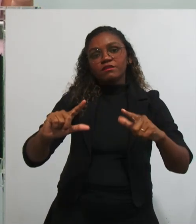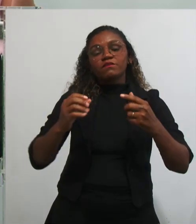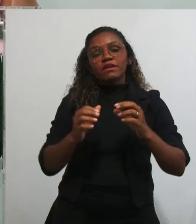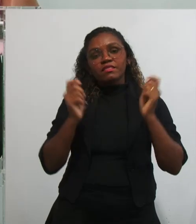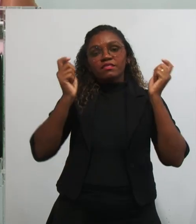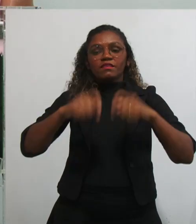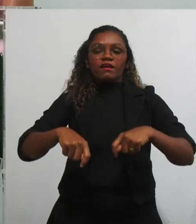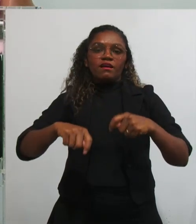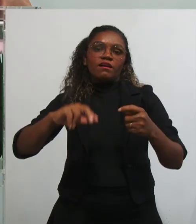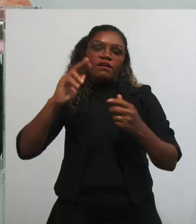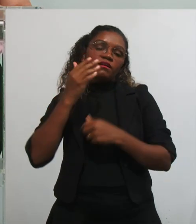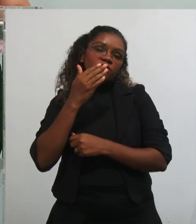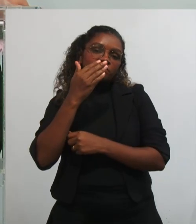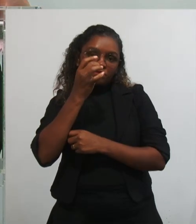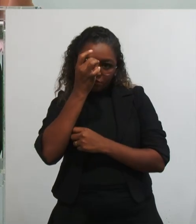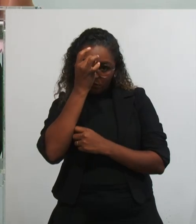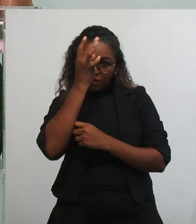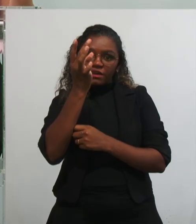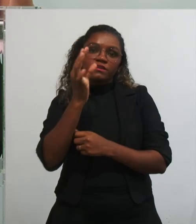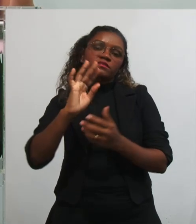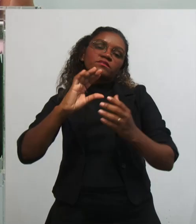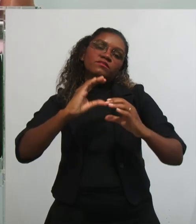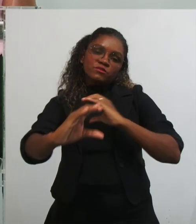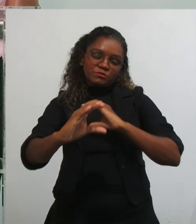comunicação através